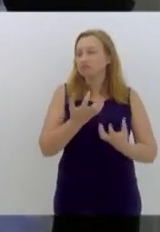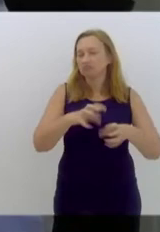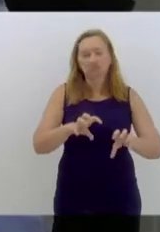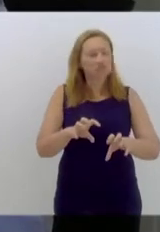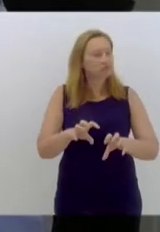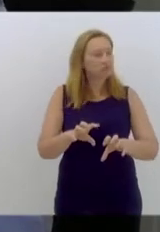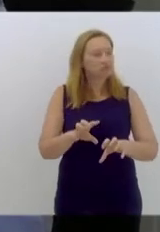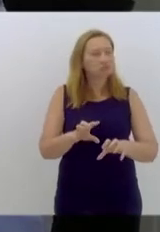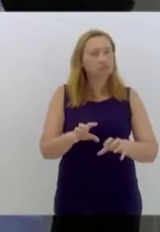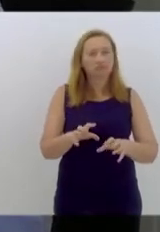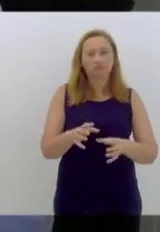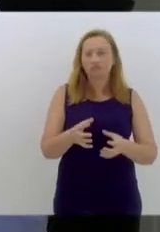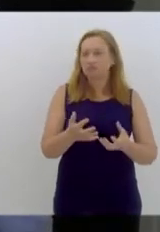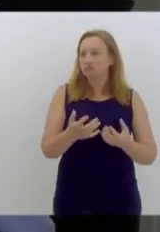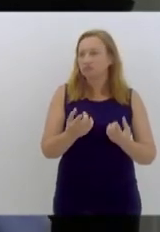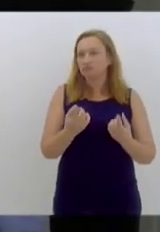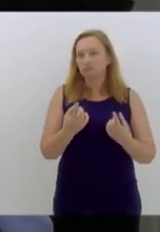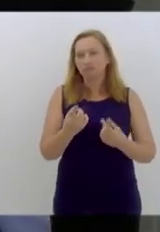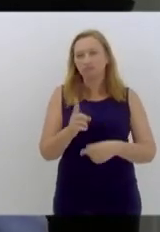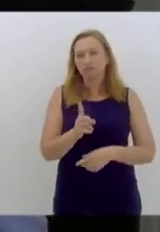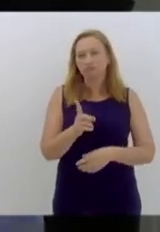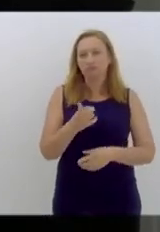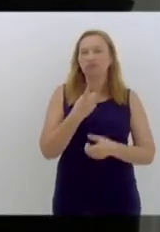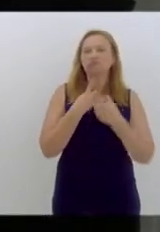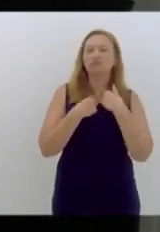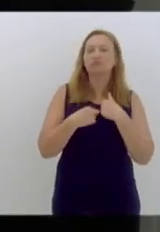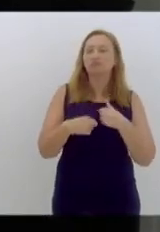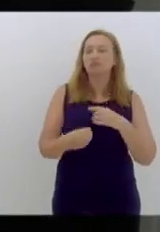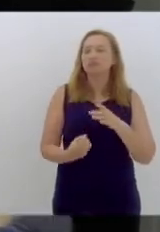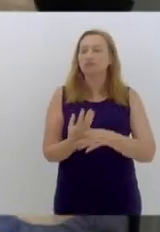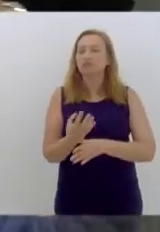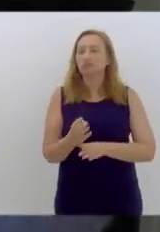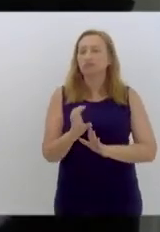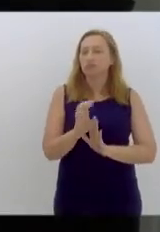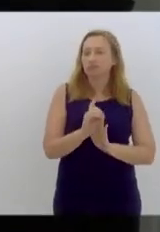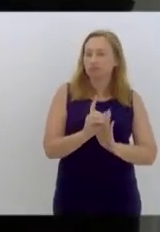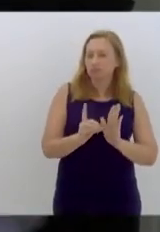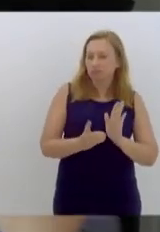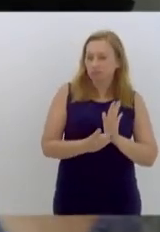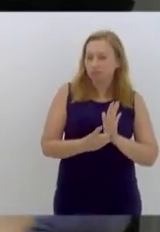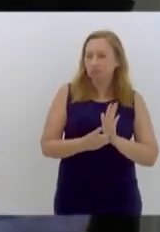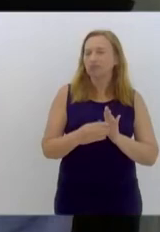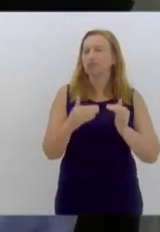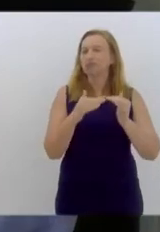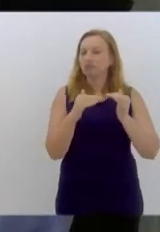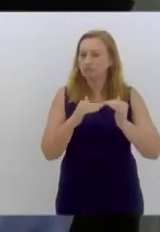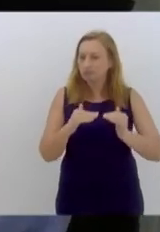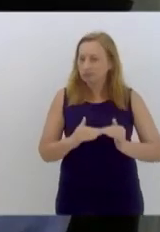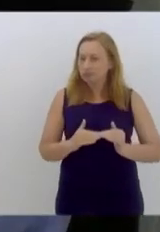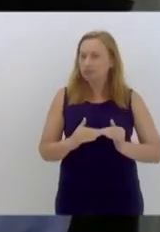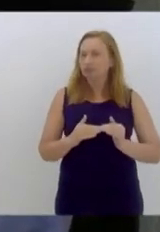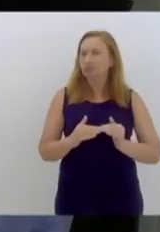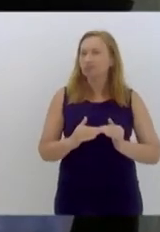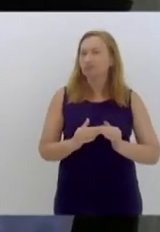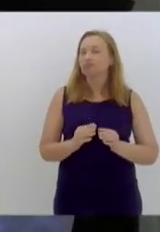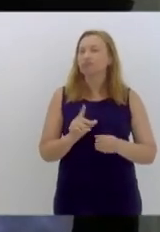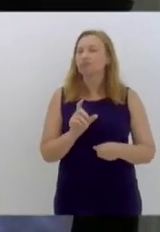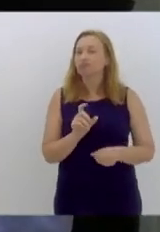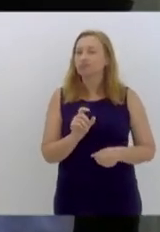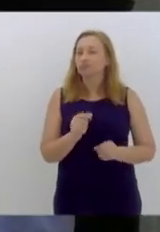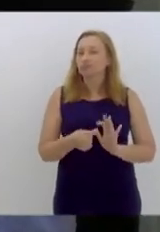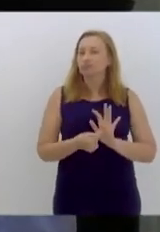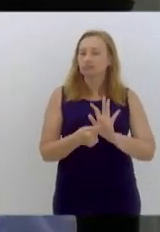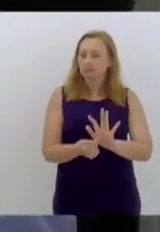não desejávamos que isso fosse feito por decreto, da mesma forma, concordando com o que aqui foi